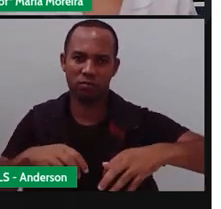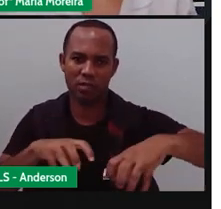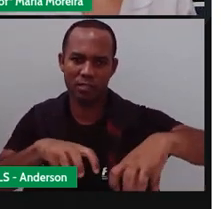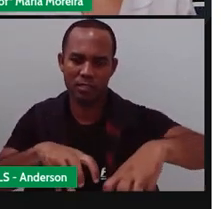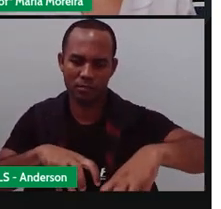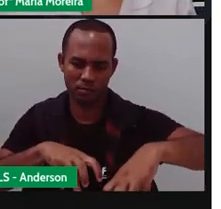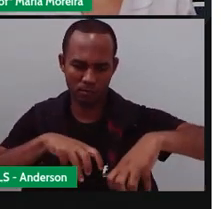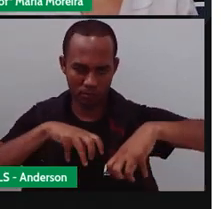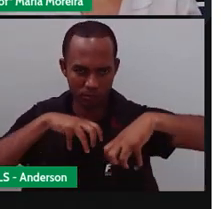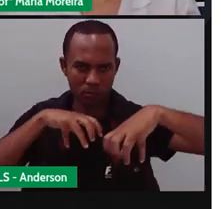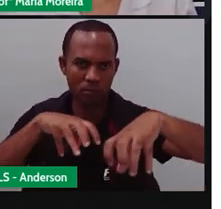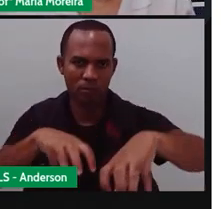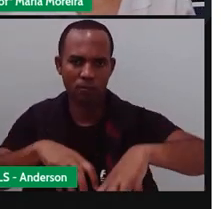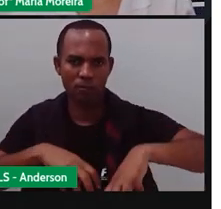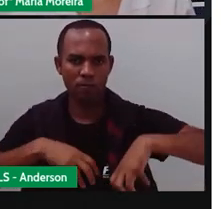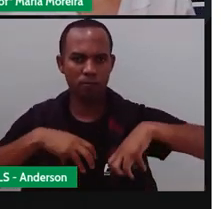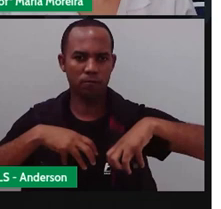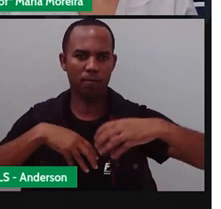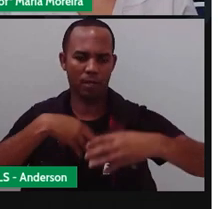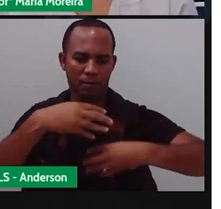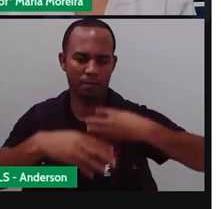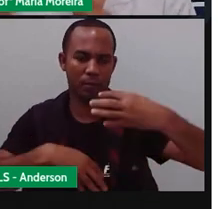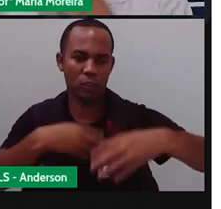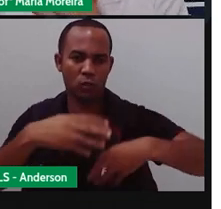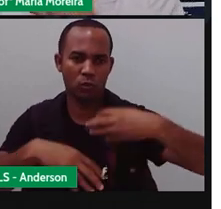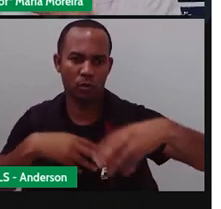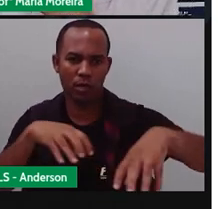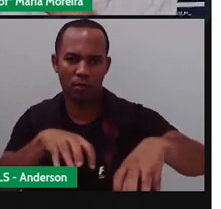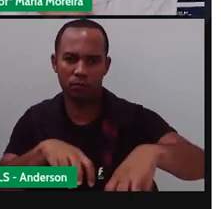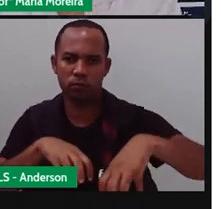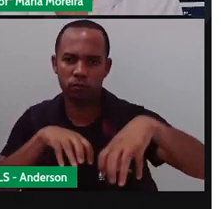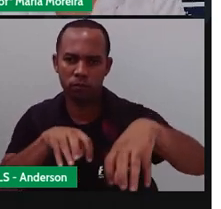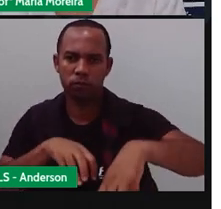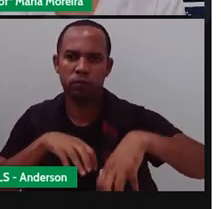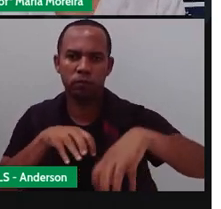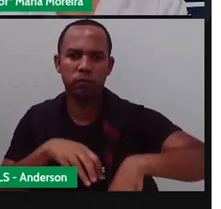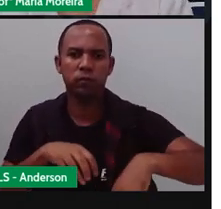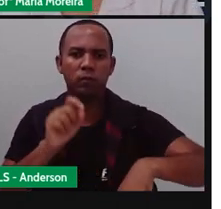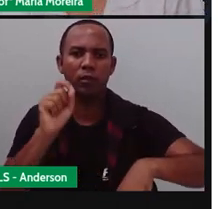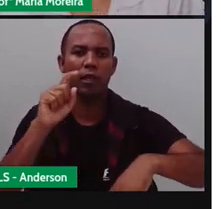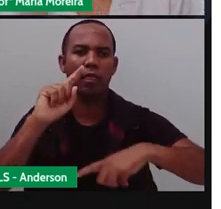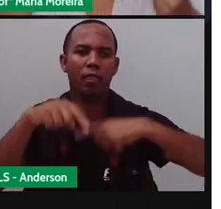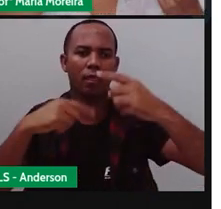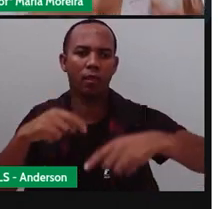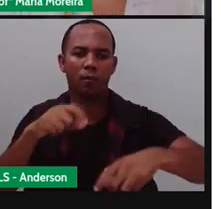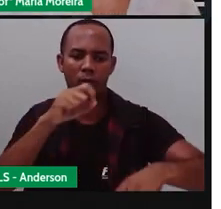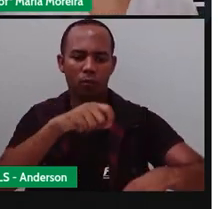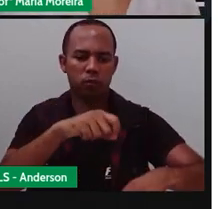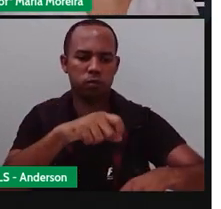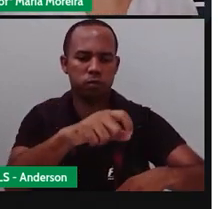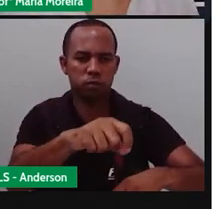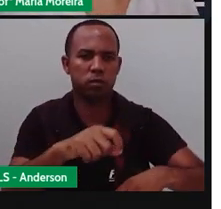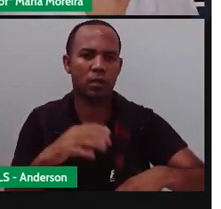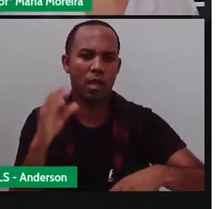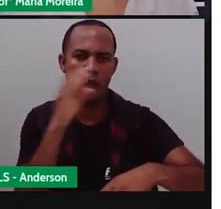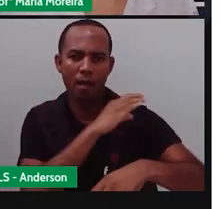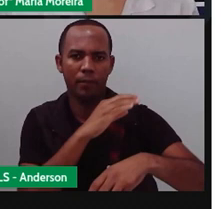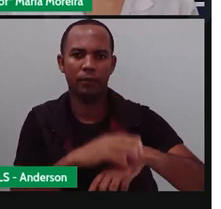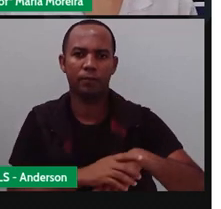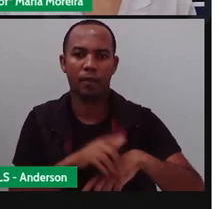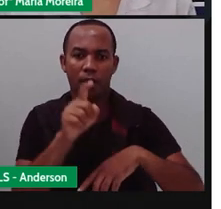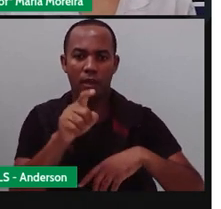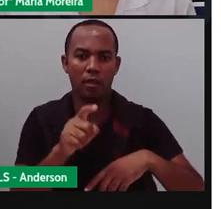grandes cargas né e pesadas então ao invés de ele ser rápido ele é forte